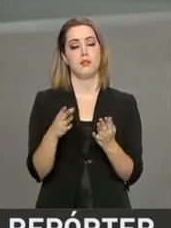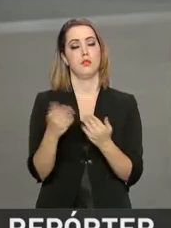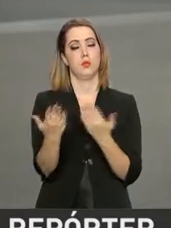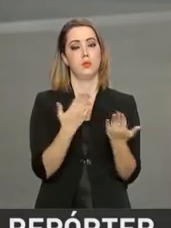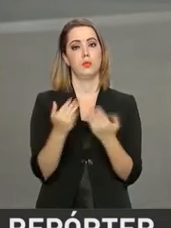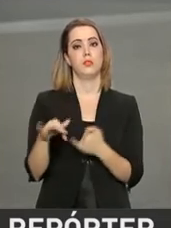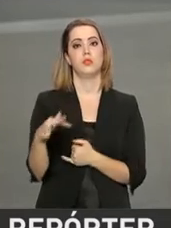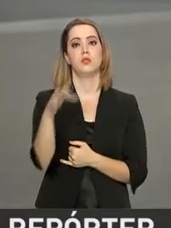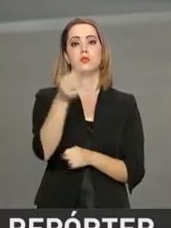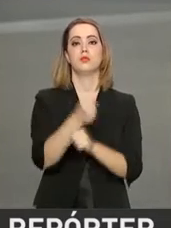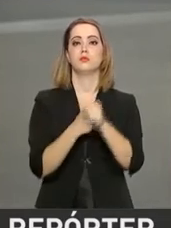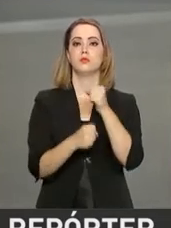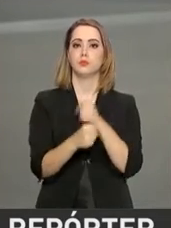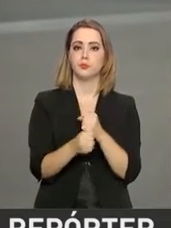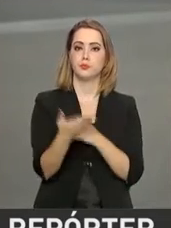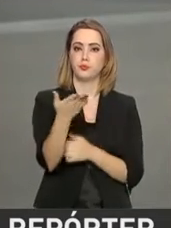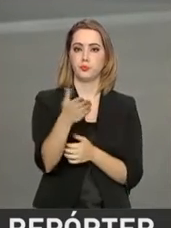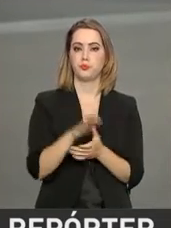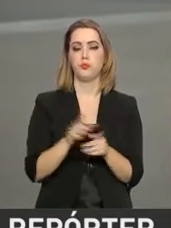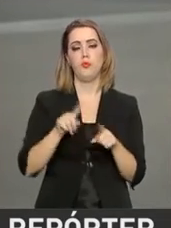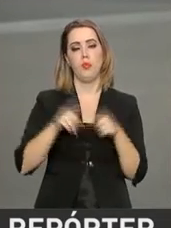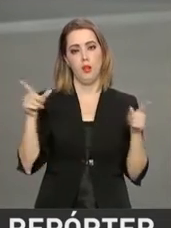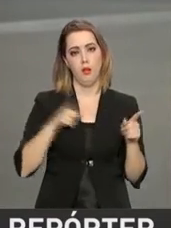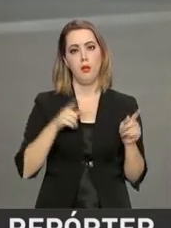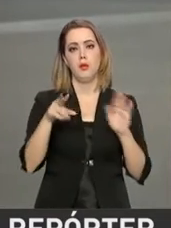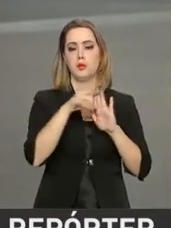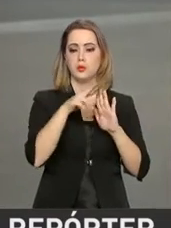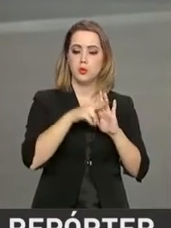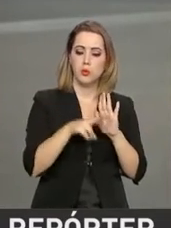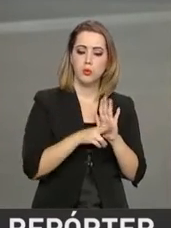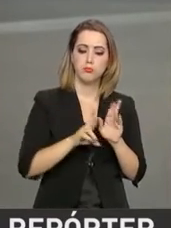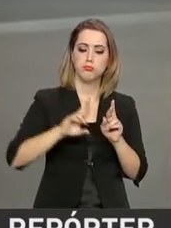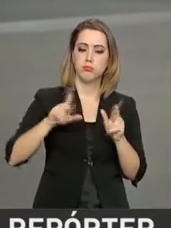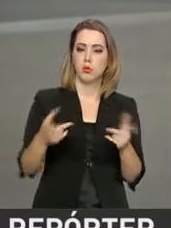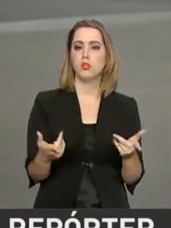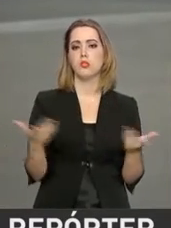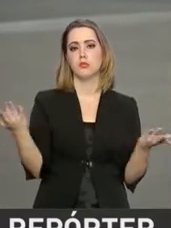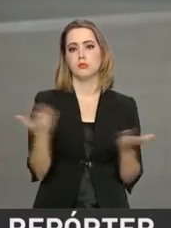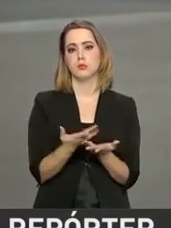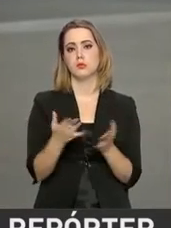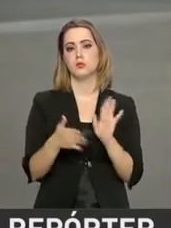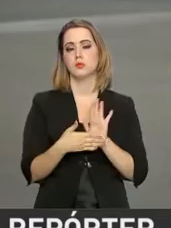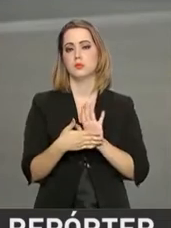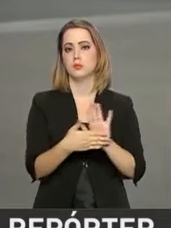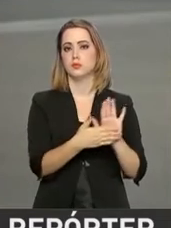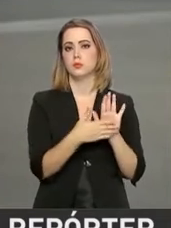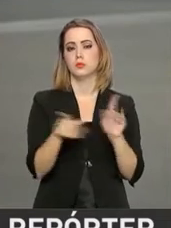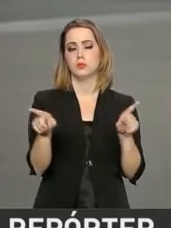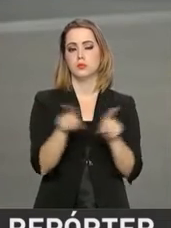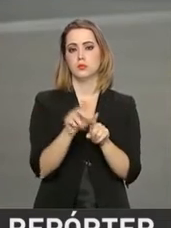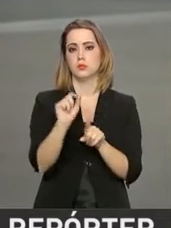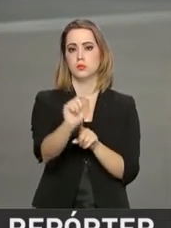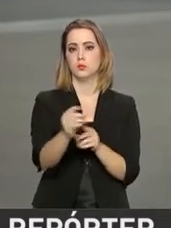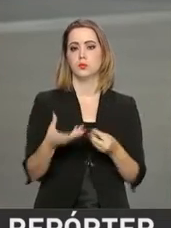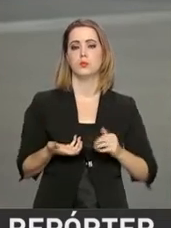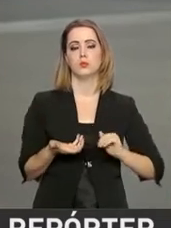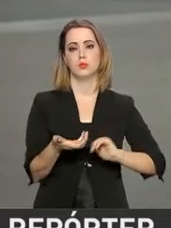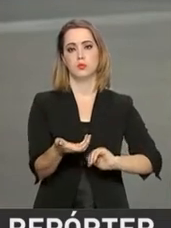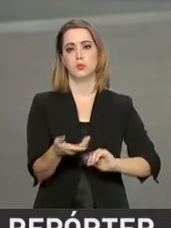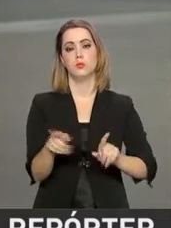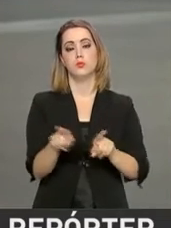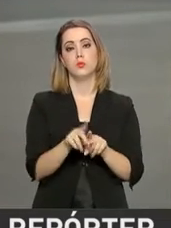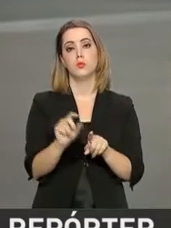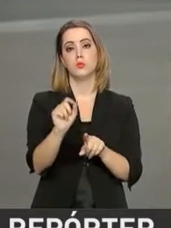de emenda à Constituição fez algumas mudanças no texto original apresentado pelo Palácio do Planalto ao Congresso